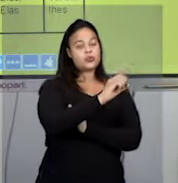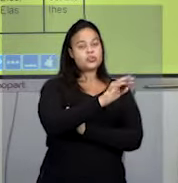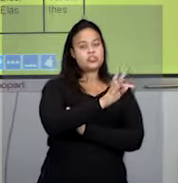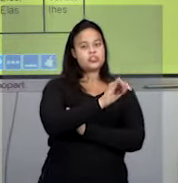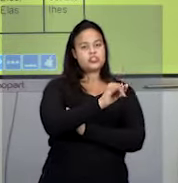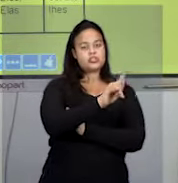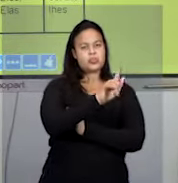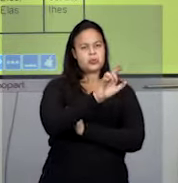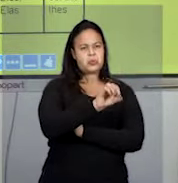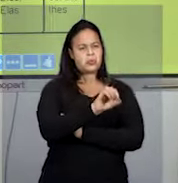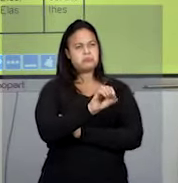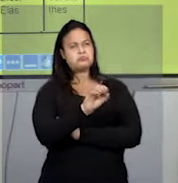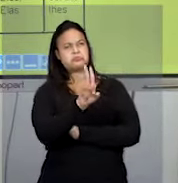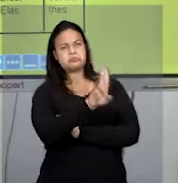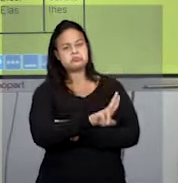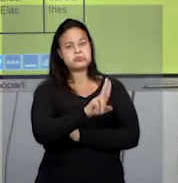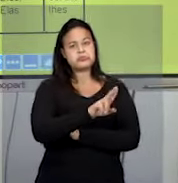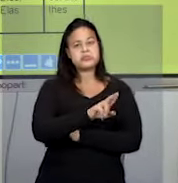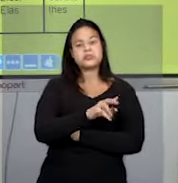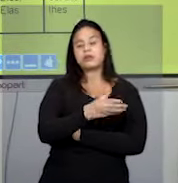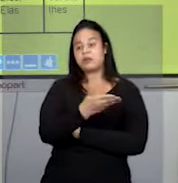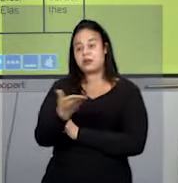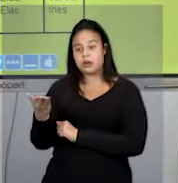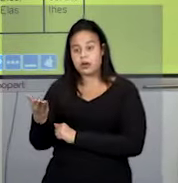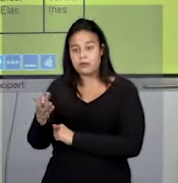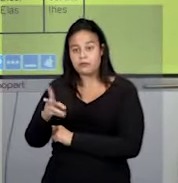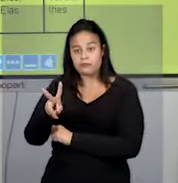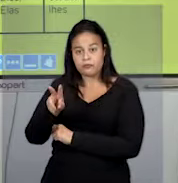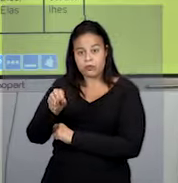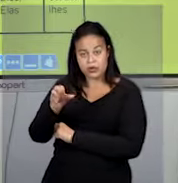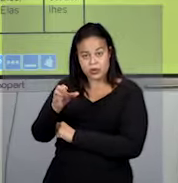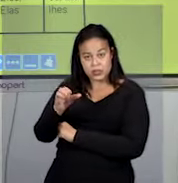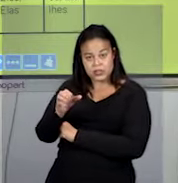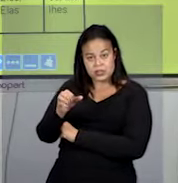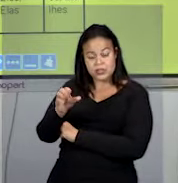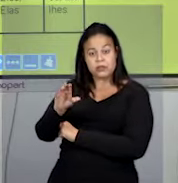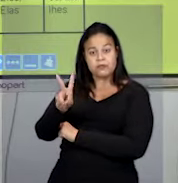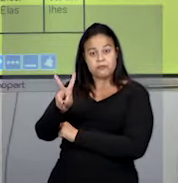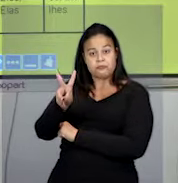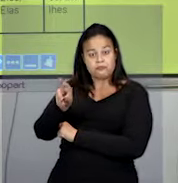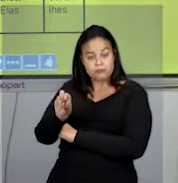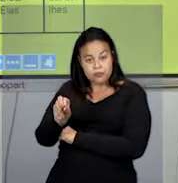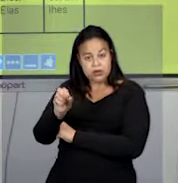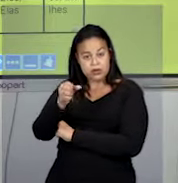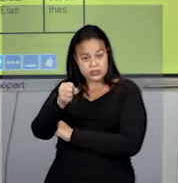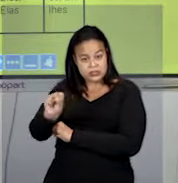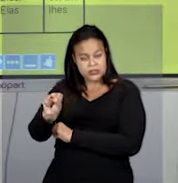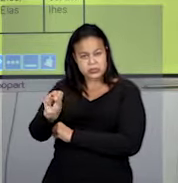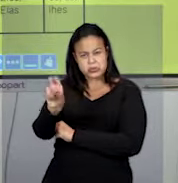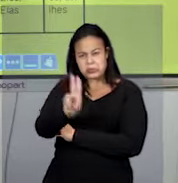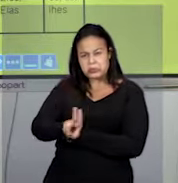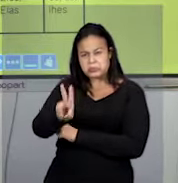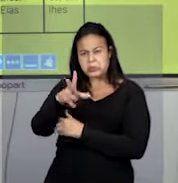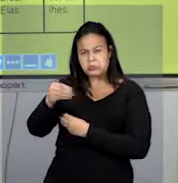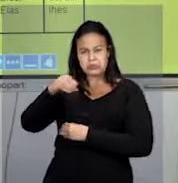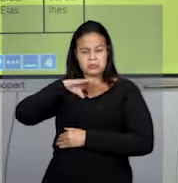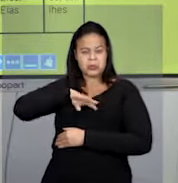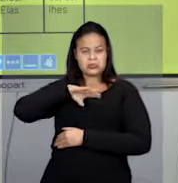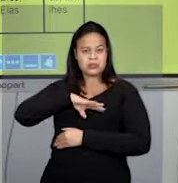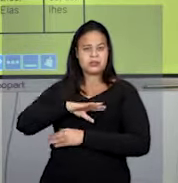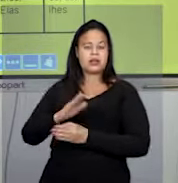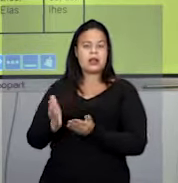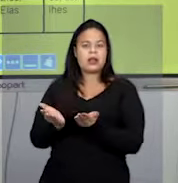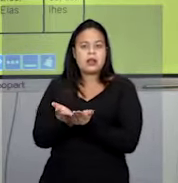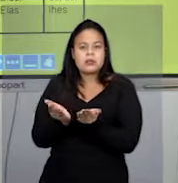vós, o vocês, a gente usa o vós? Muito não. A gente às vezes encontra o vós na Bíblia,